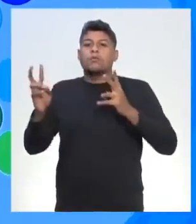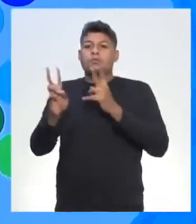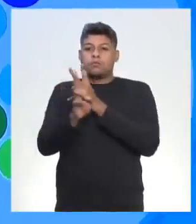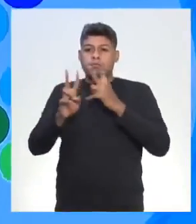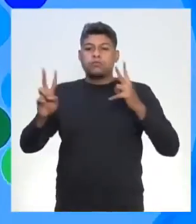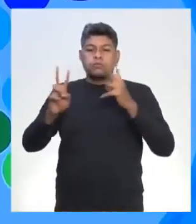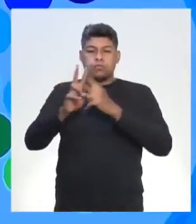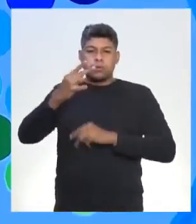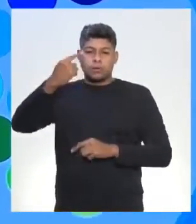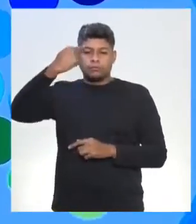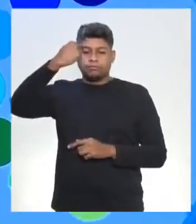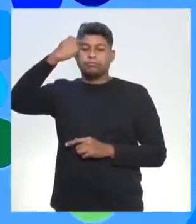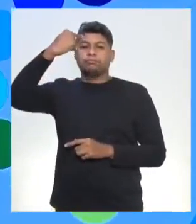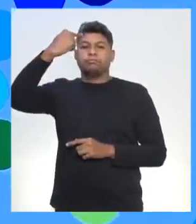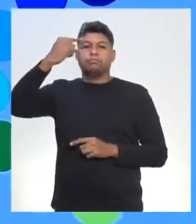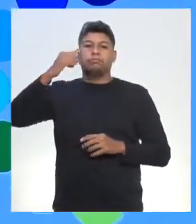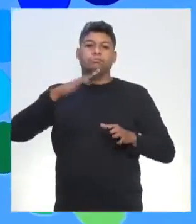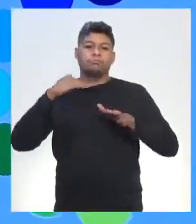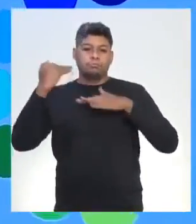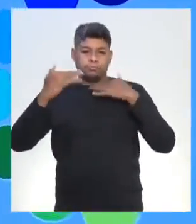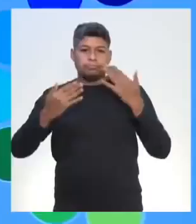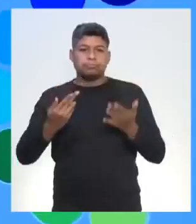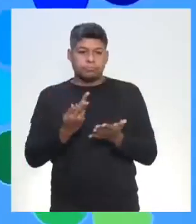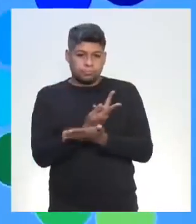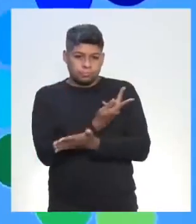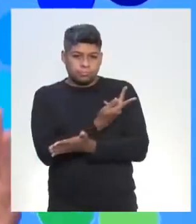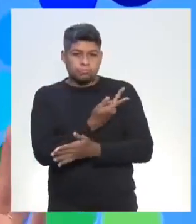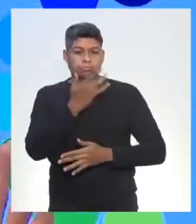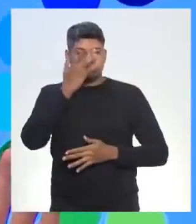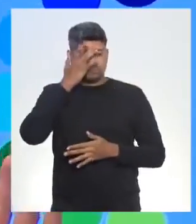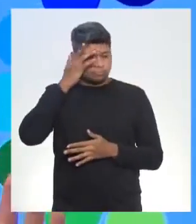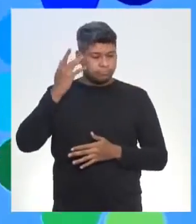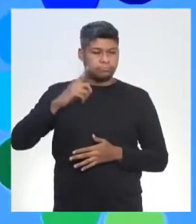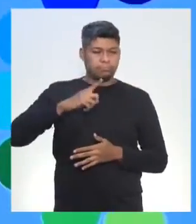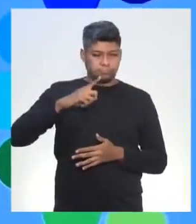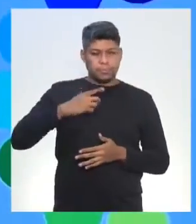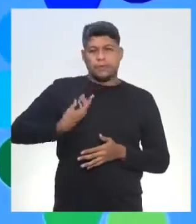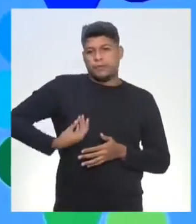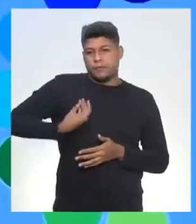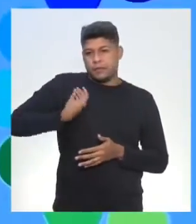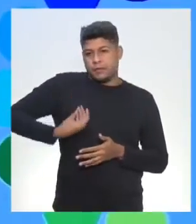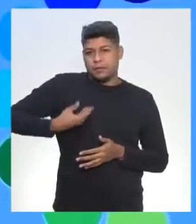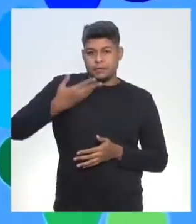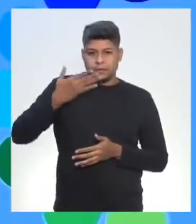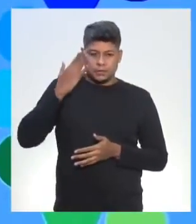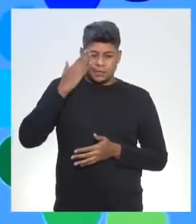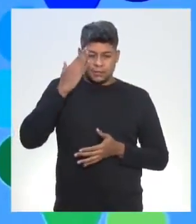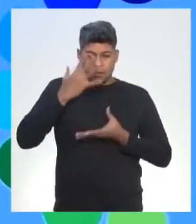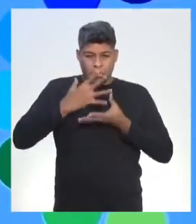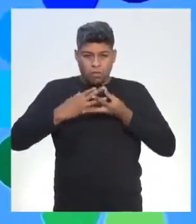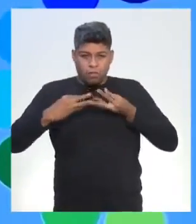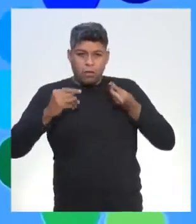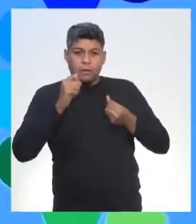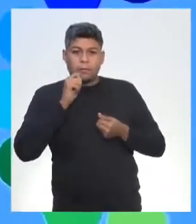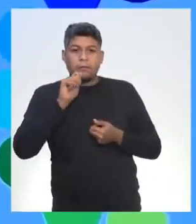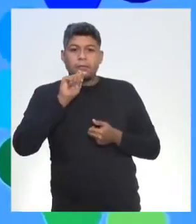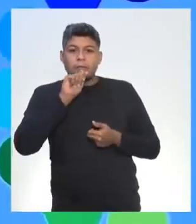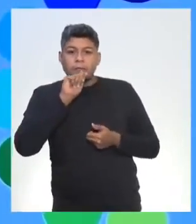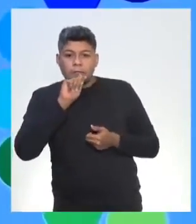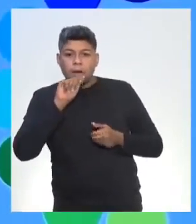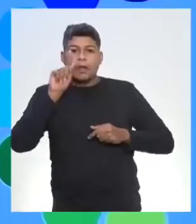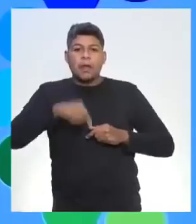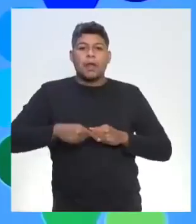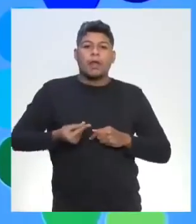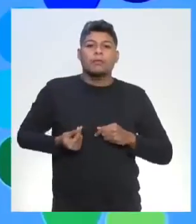puro pensamento. Morrer acontece com quem passa breve pela vida sem deixar vestígio. Mãe, na sua graça,